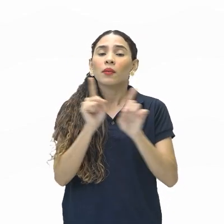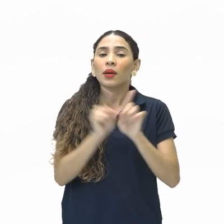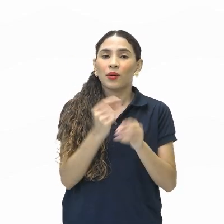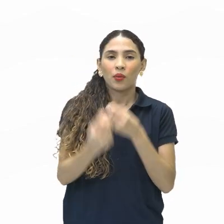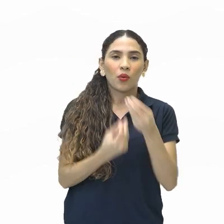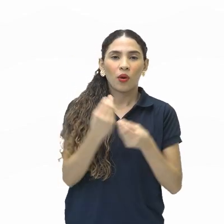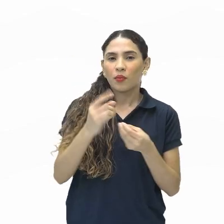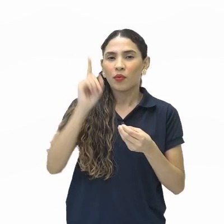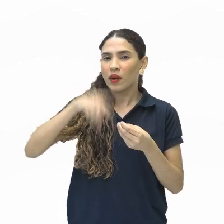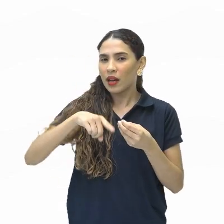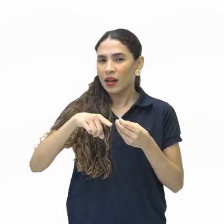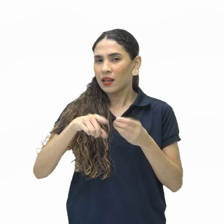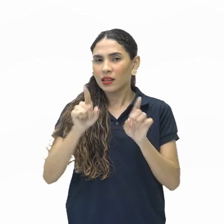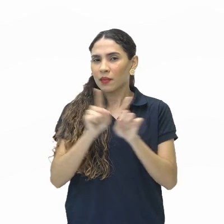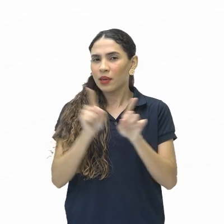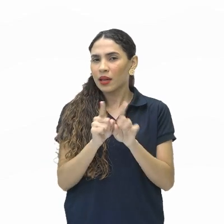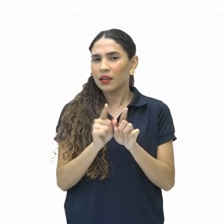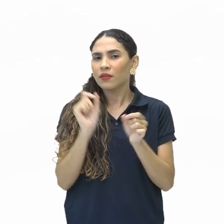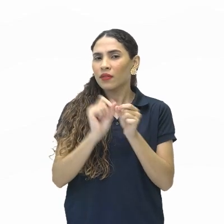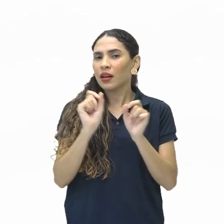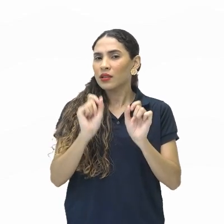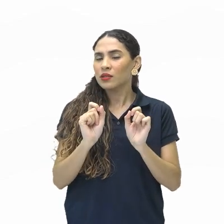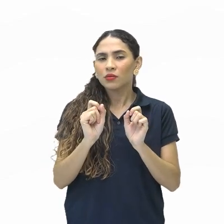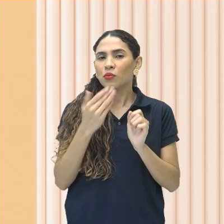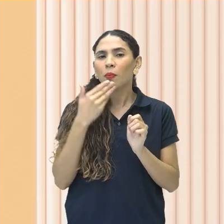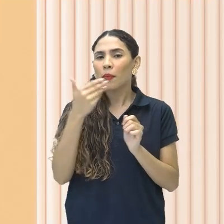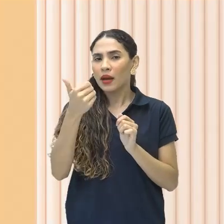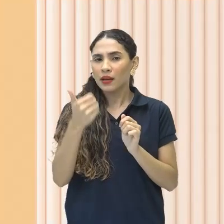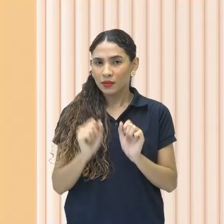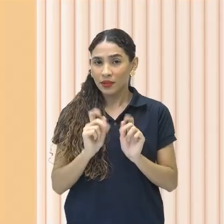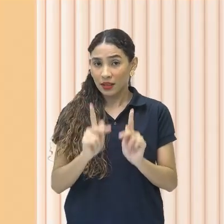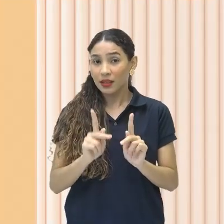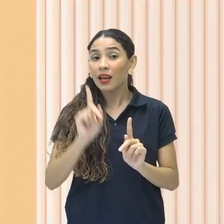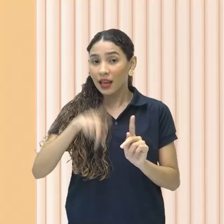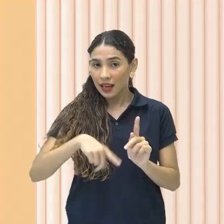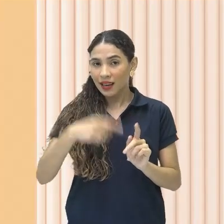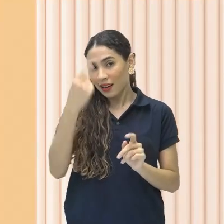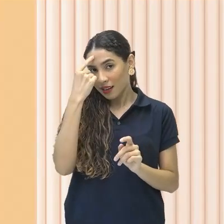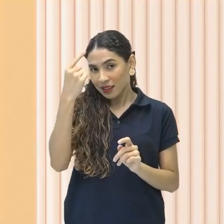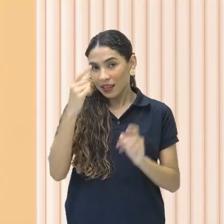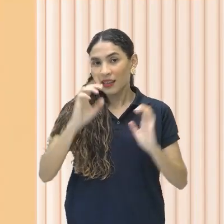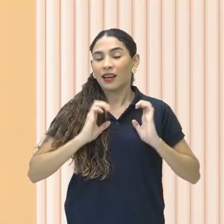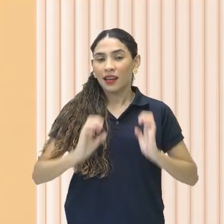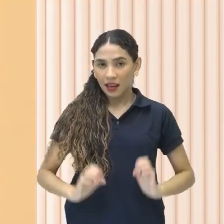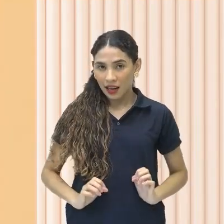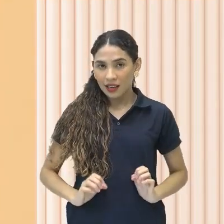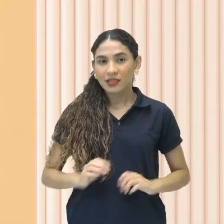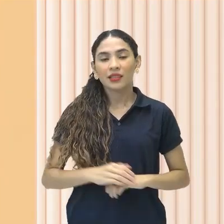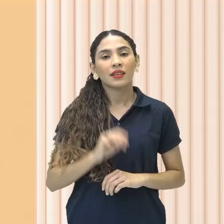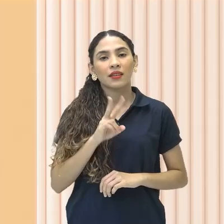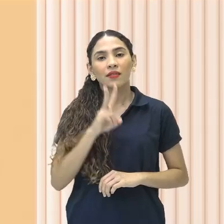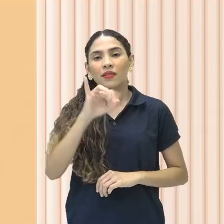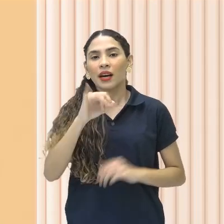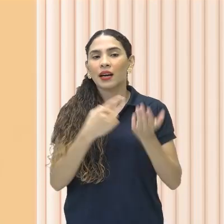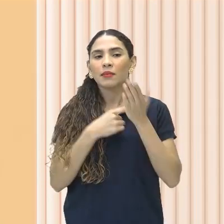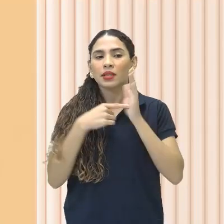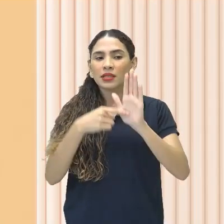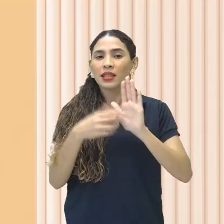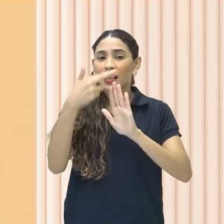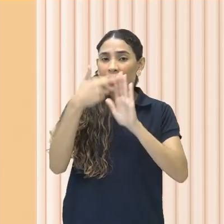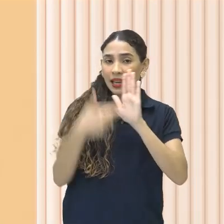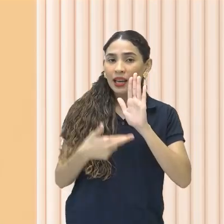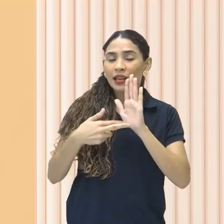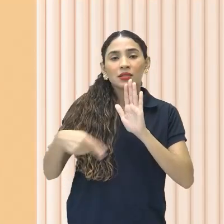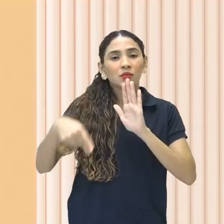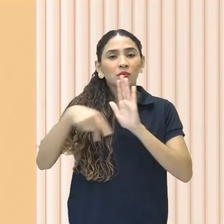é e se dar esse bem. Perfeito? Então, essa é a ideia da ética. Ela traz esses